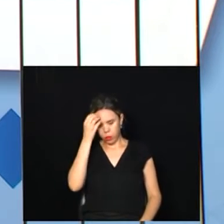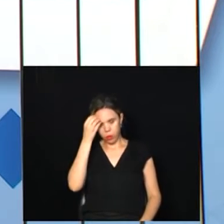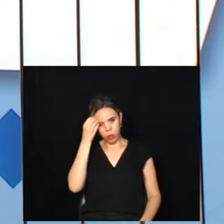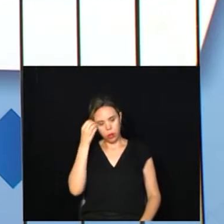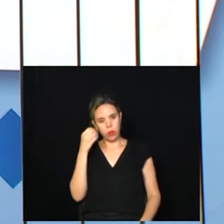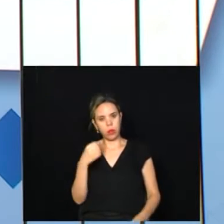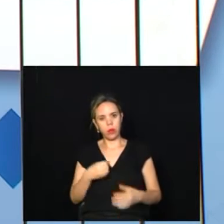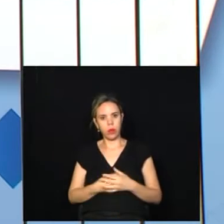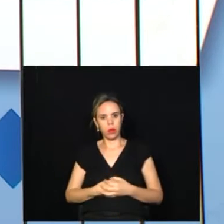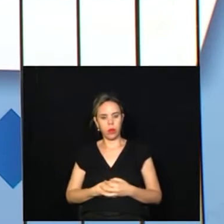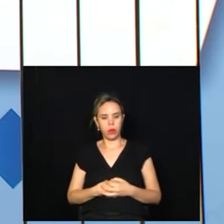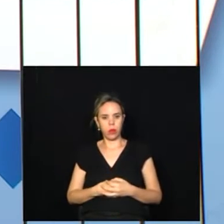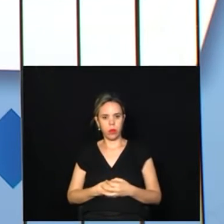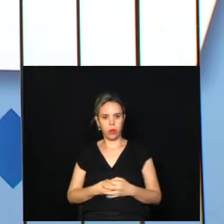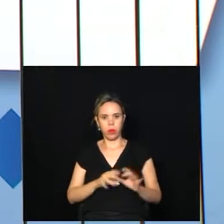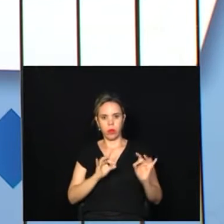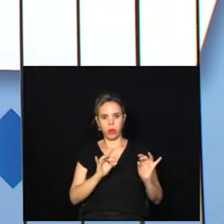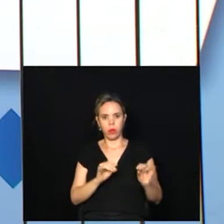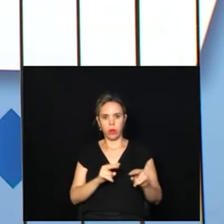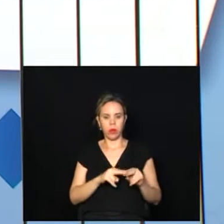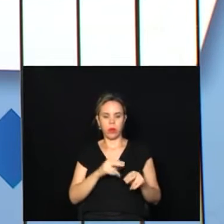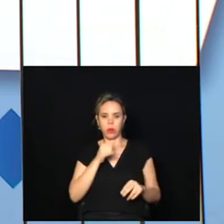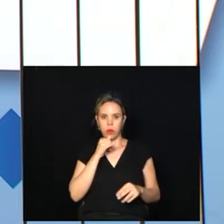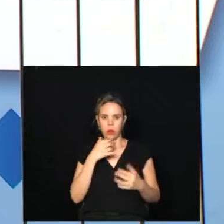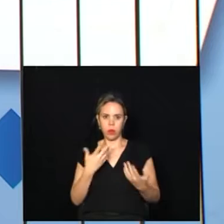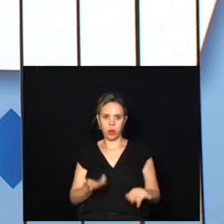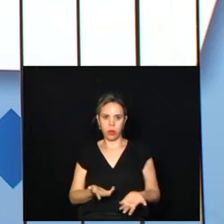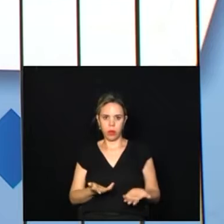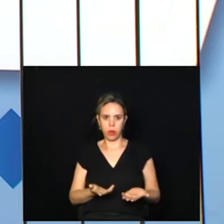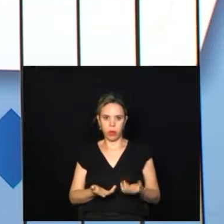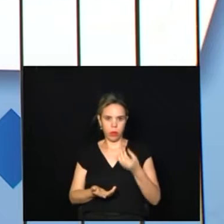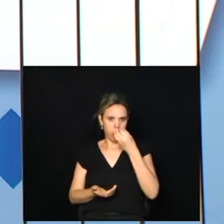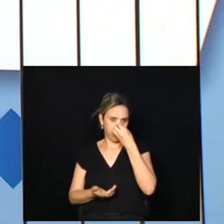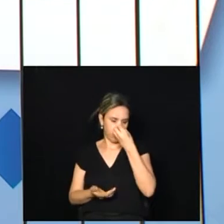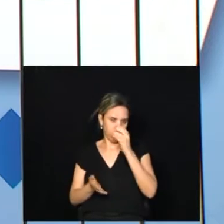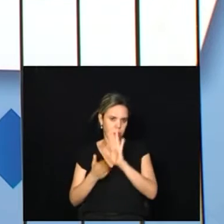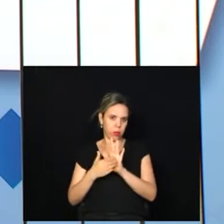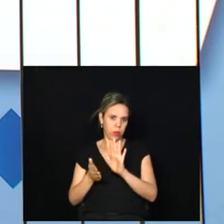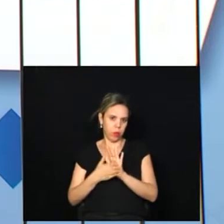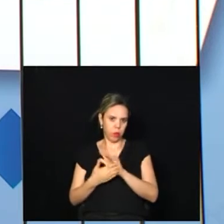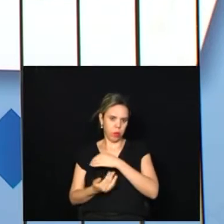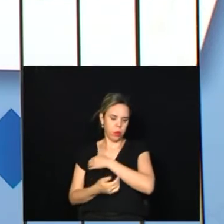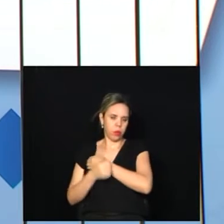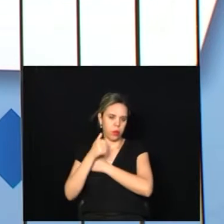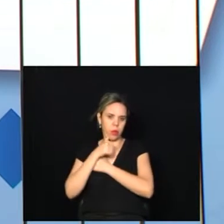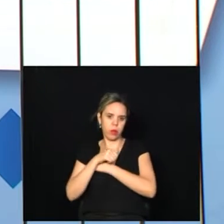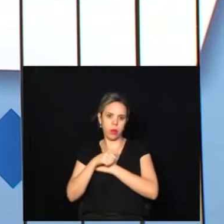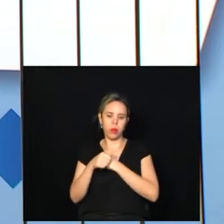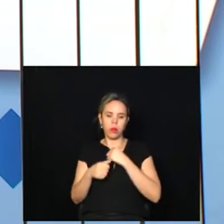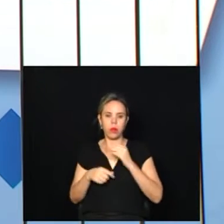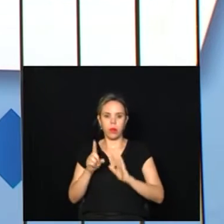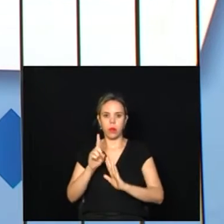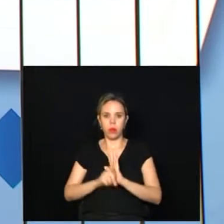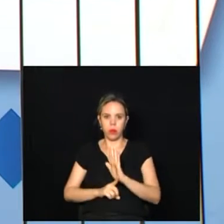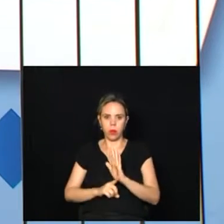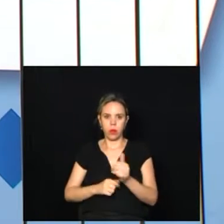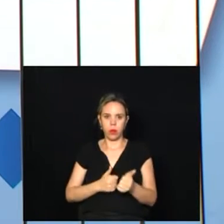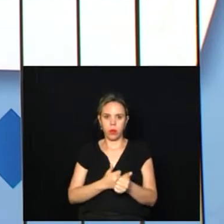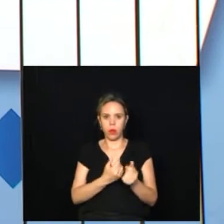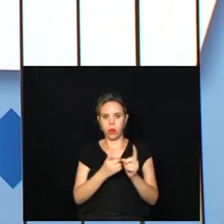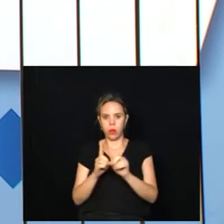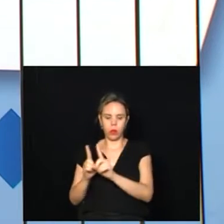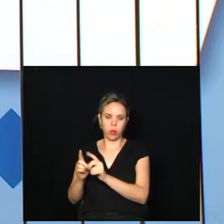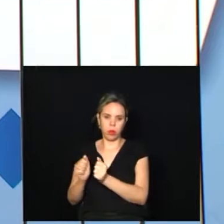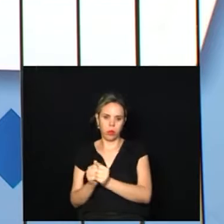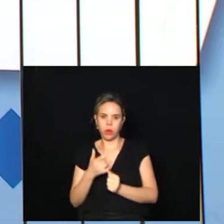Além disso, detalhou, por exemplo, que com a proposta, a mulher, além do direito de um acompanhante,